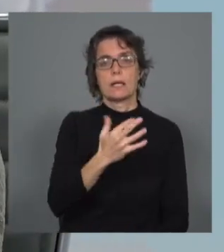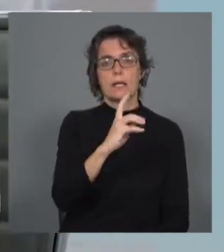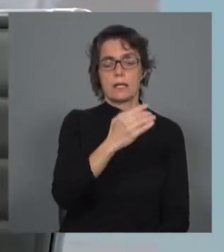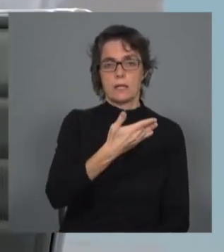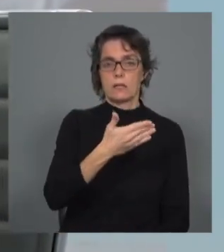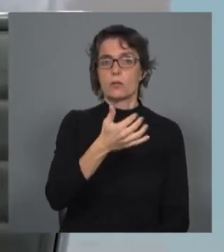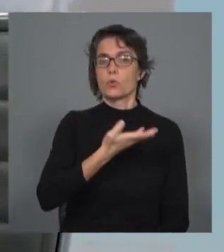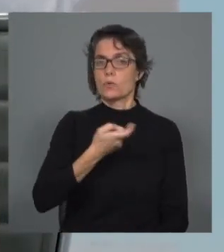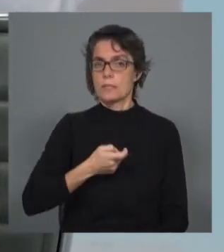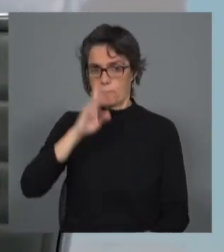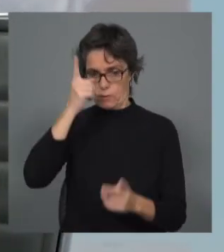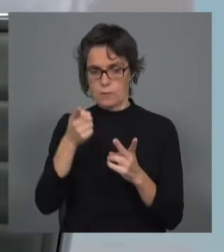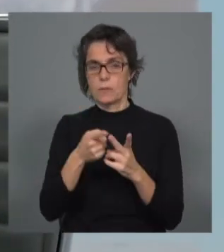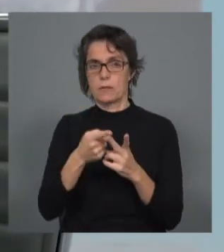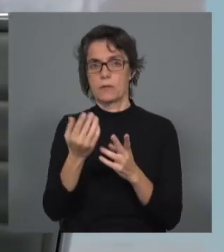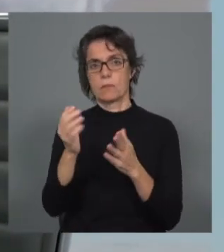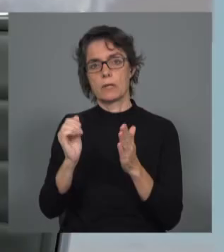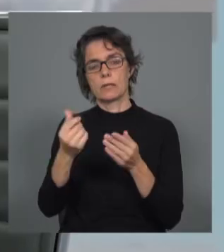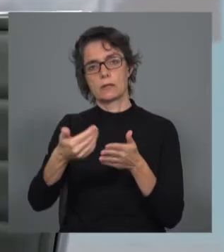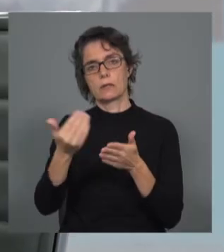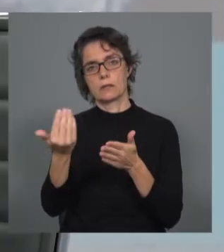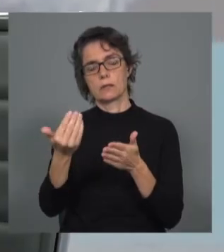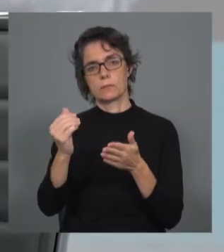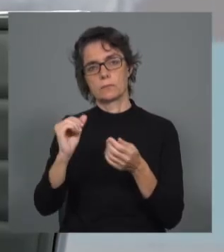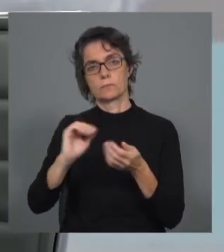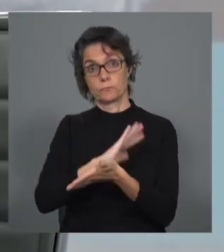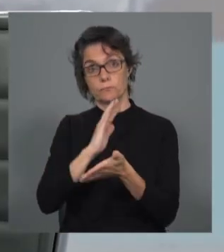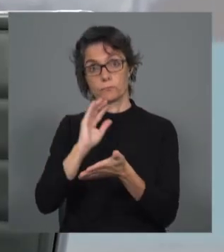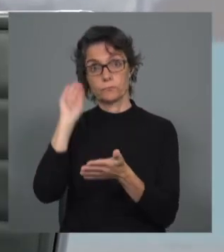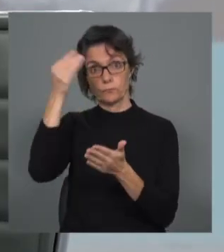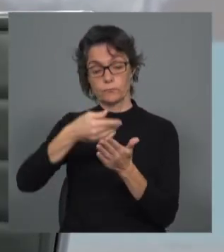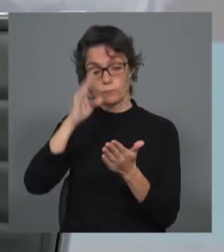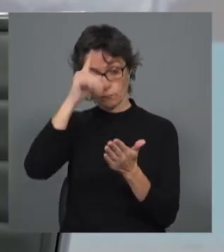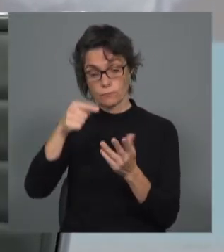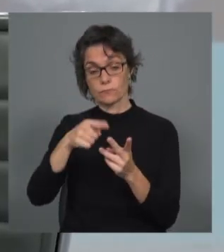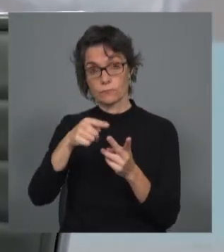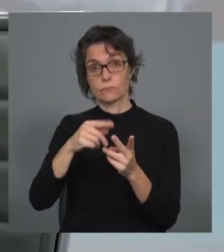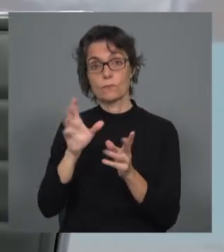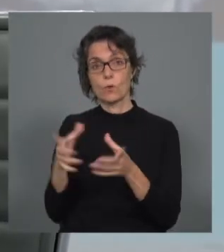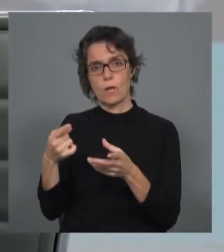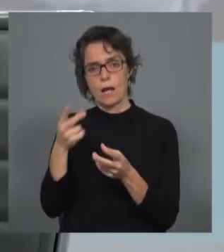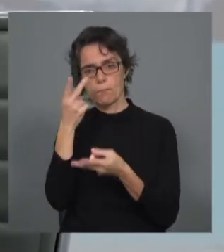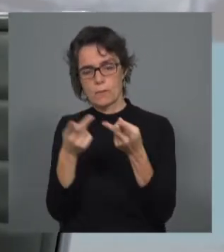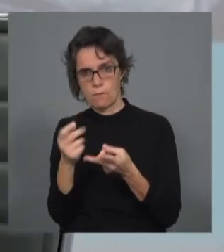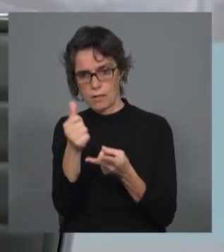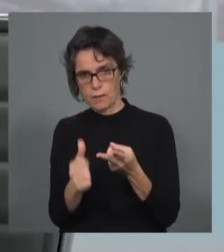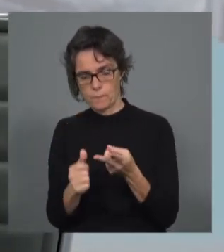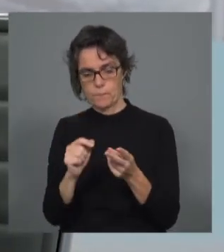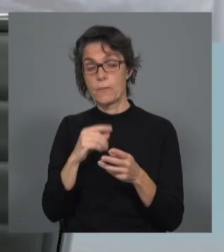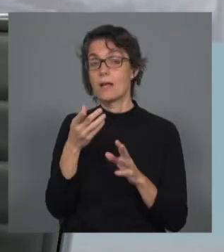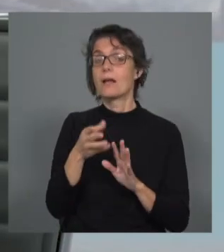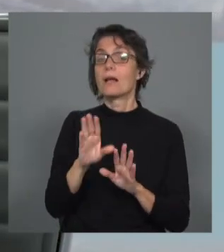Diário da República, que existe finalmente uma comissão para avaliar e para determinar como é que isto se vai passar. Mas